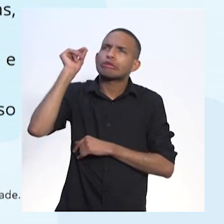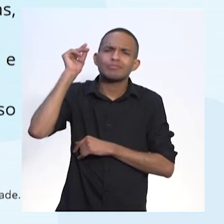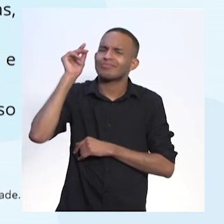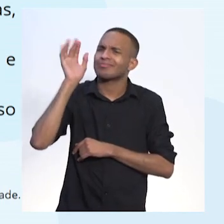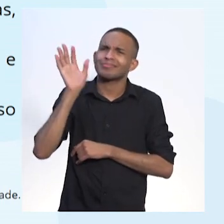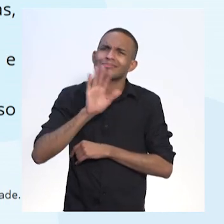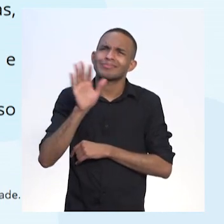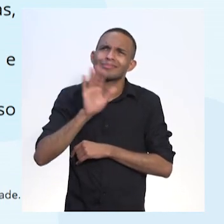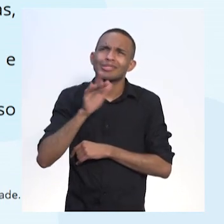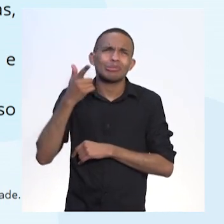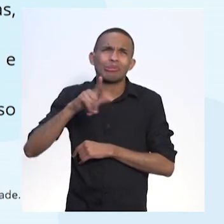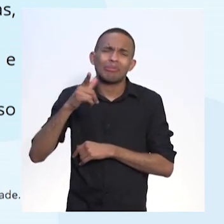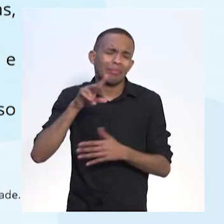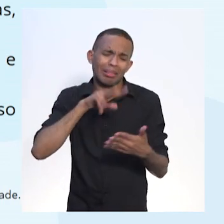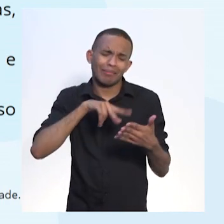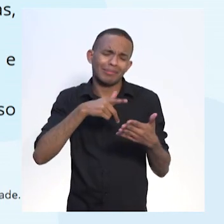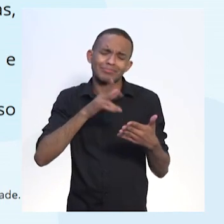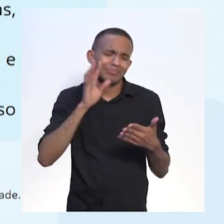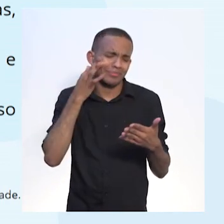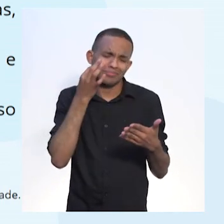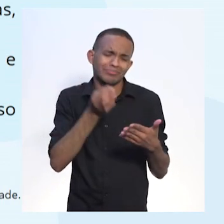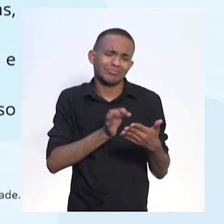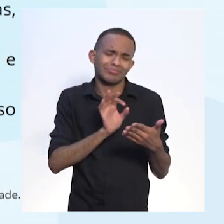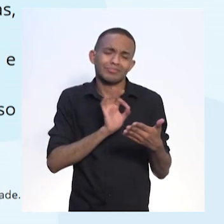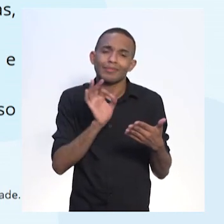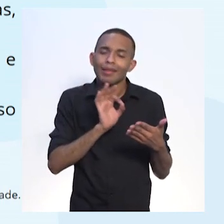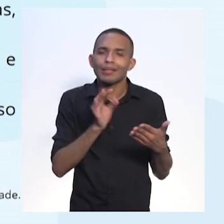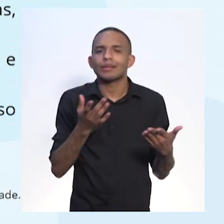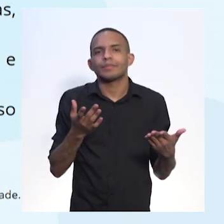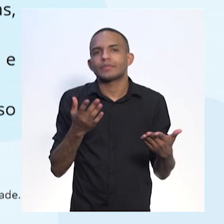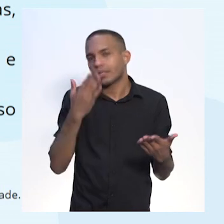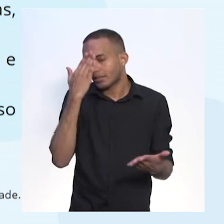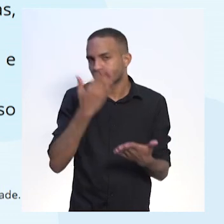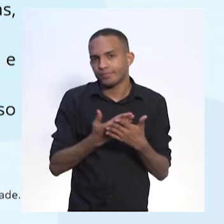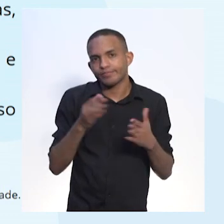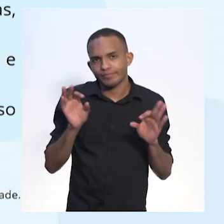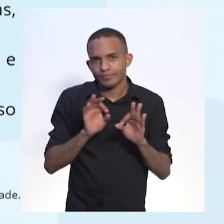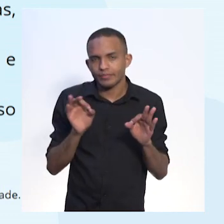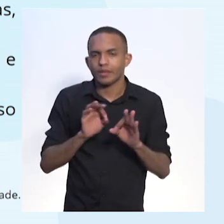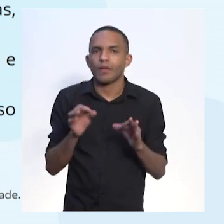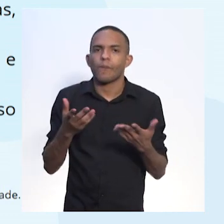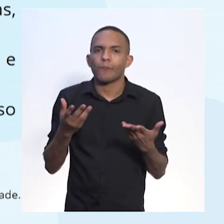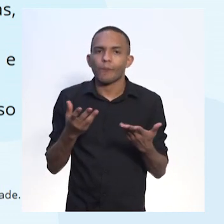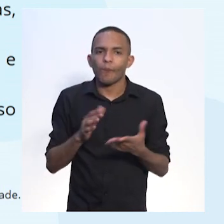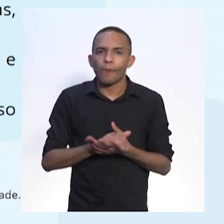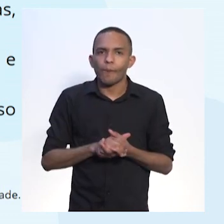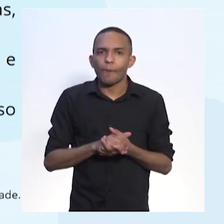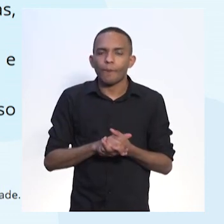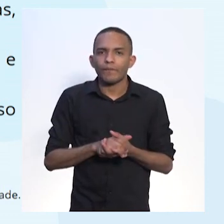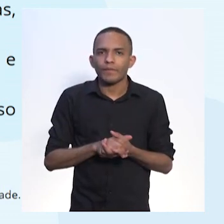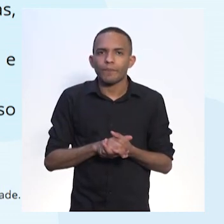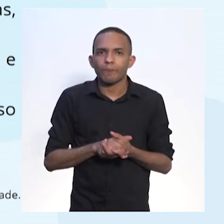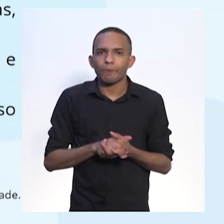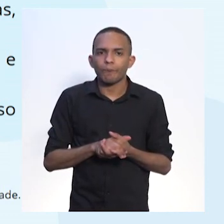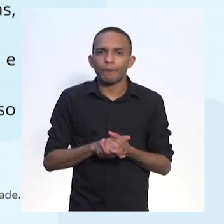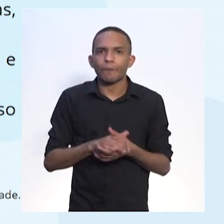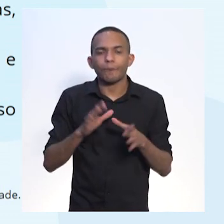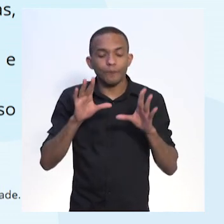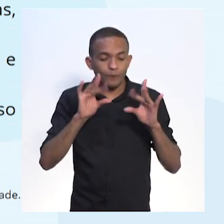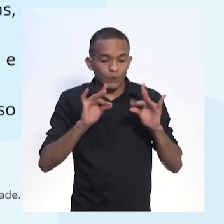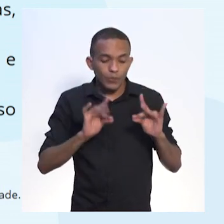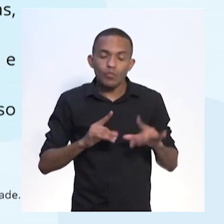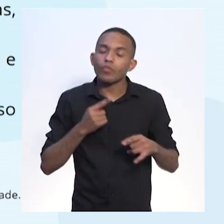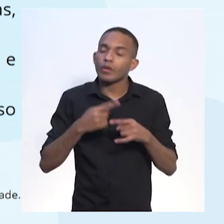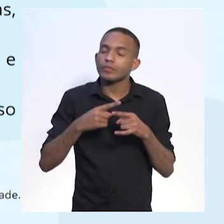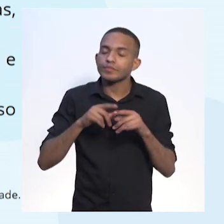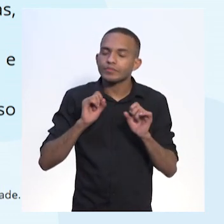velha. Fala, é repetido, não vou nem ler, não vou nem prestar atenção. Então, não traz credibilidade para o veículo, enfim, tá bom? É descritivo porque